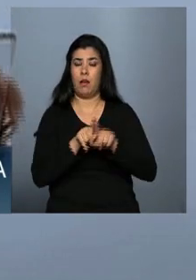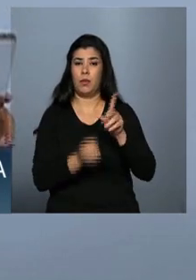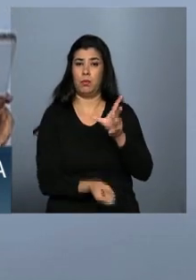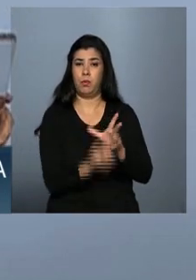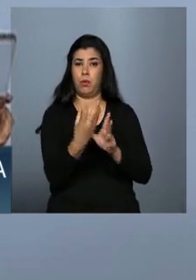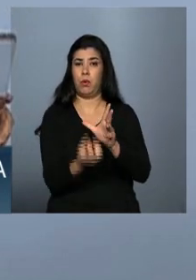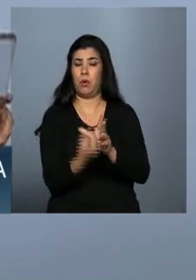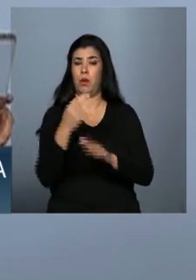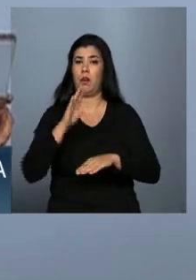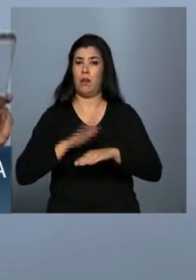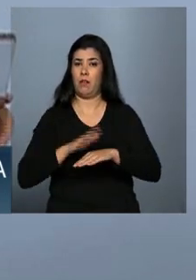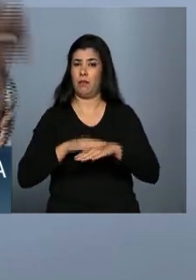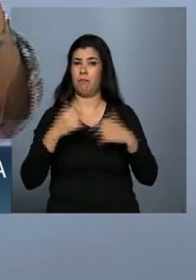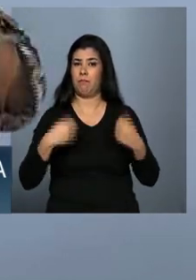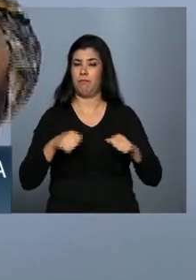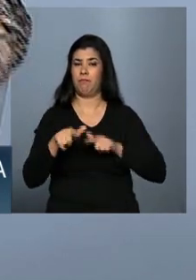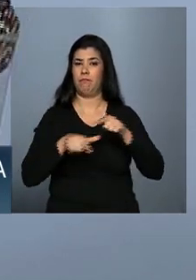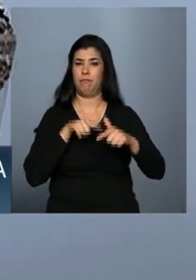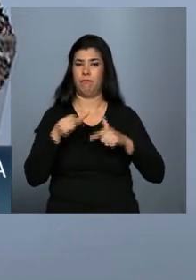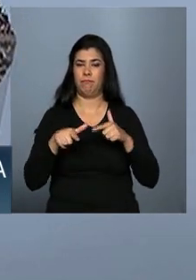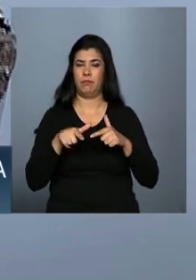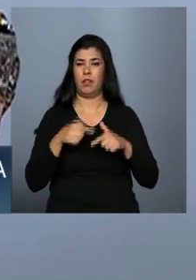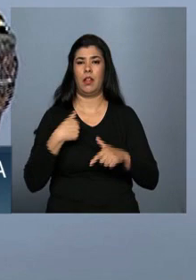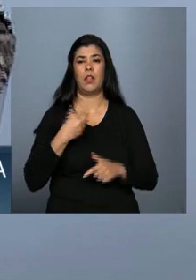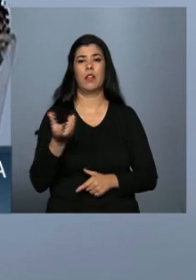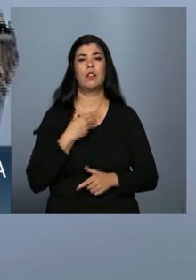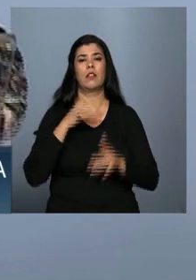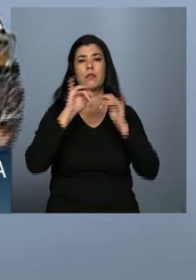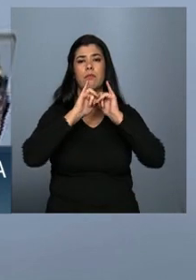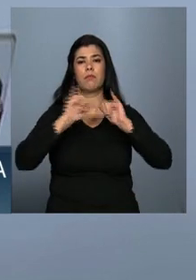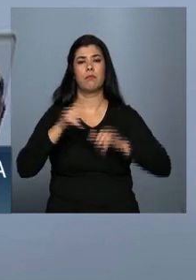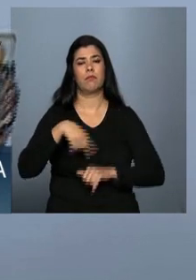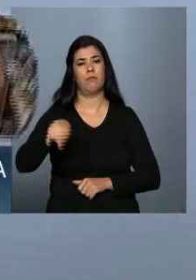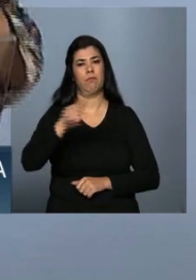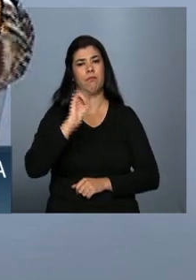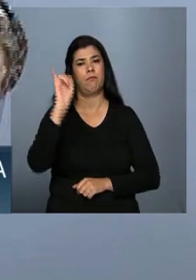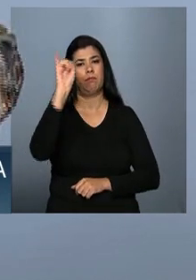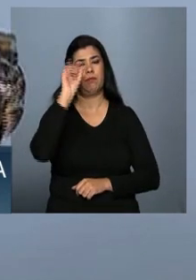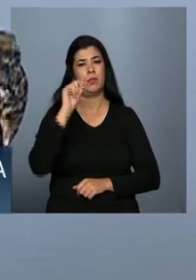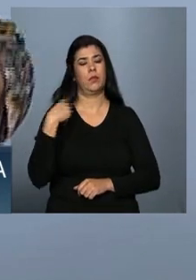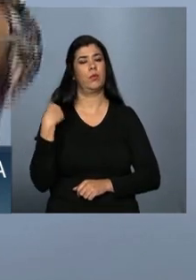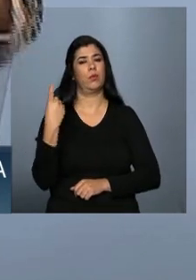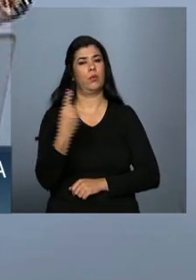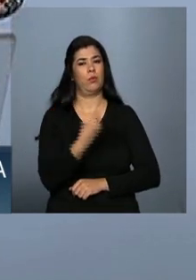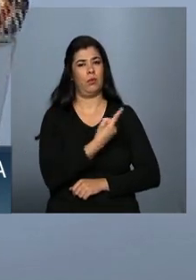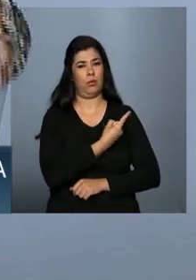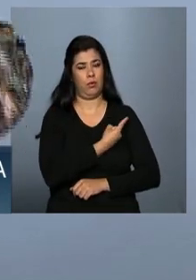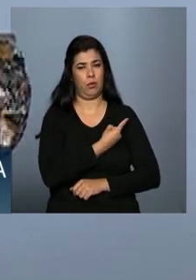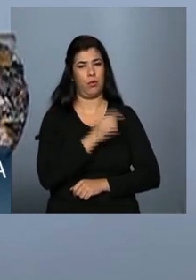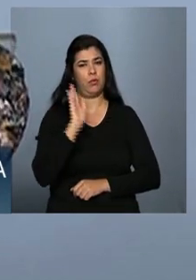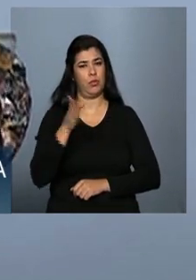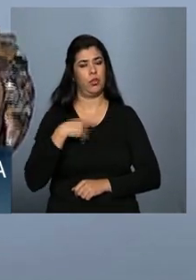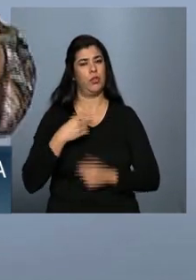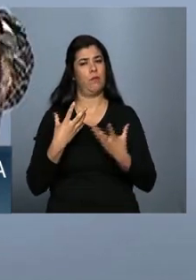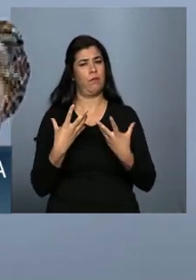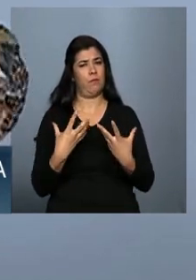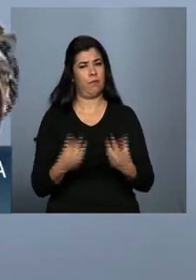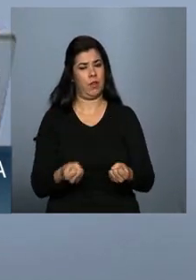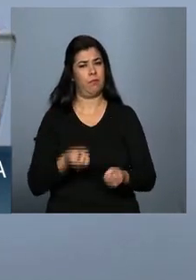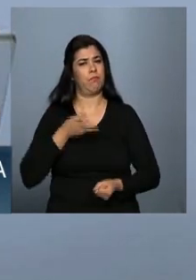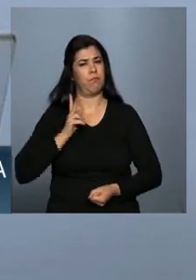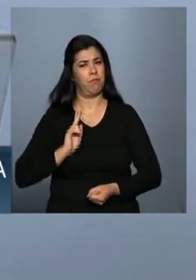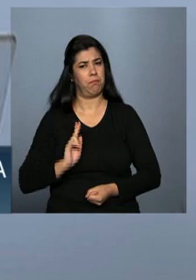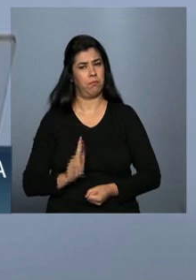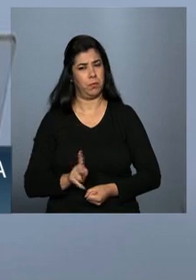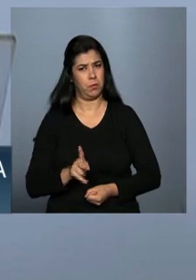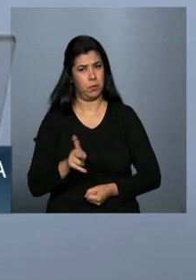mais empregos, eu quero dizer para vocês uma coisa. Nós iremos não